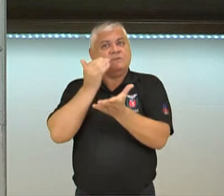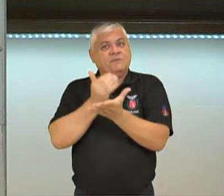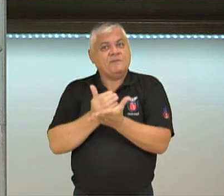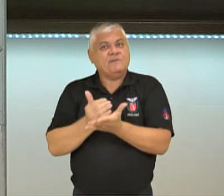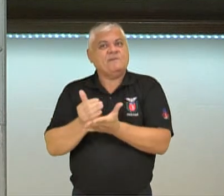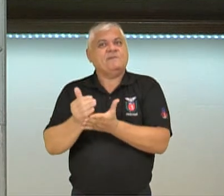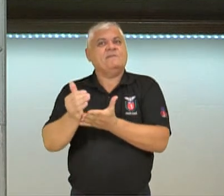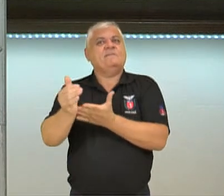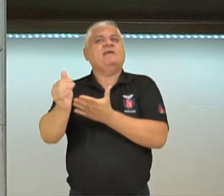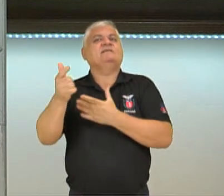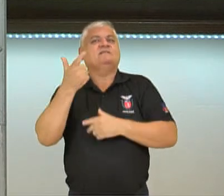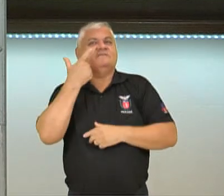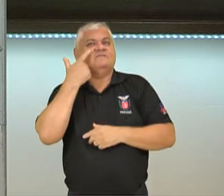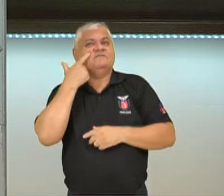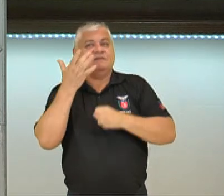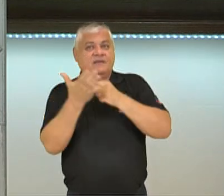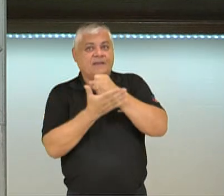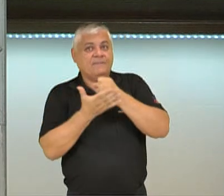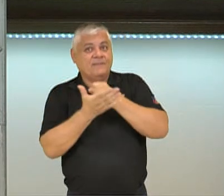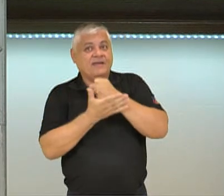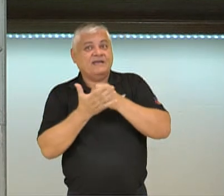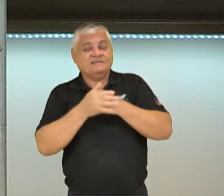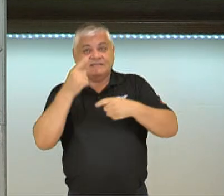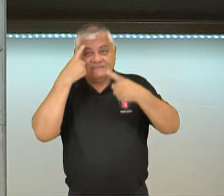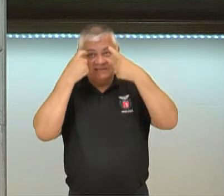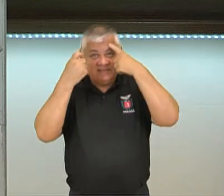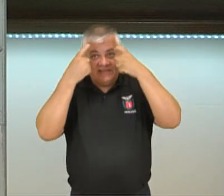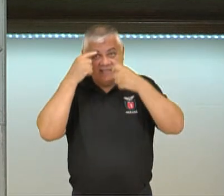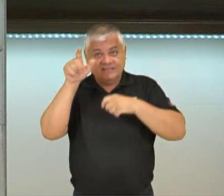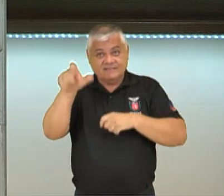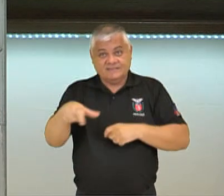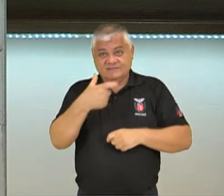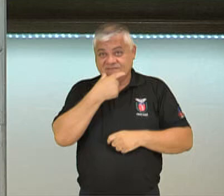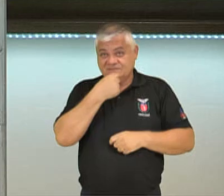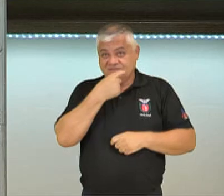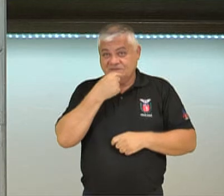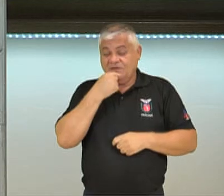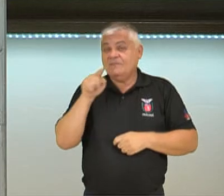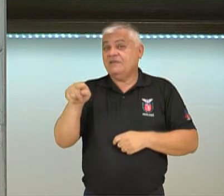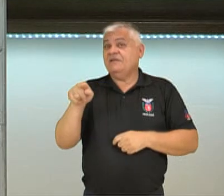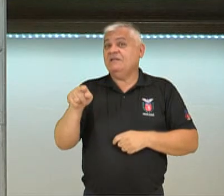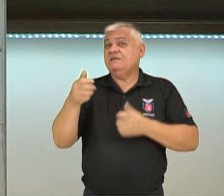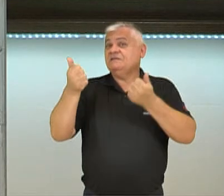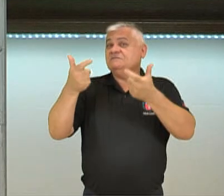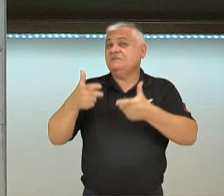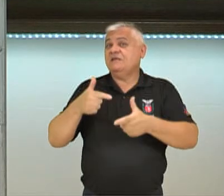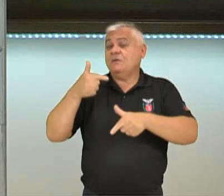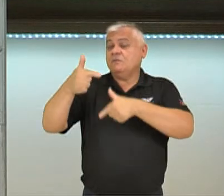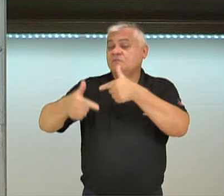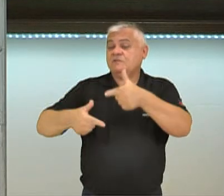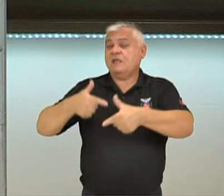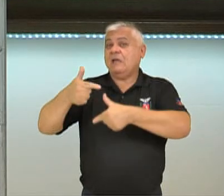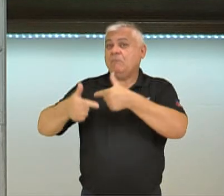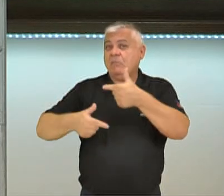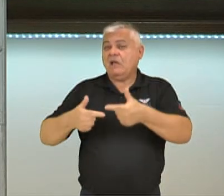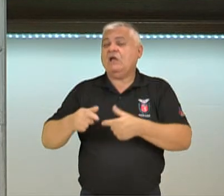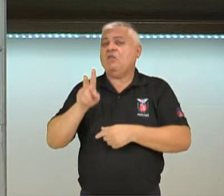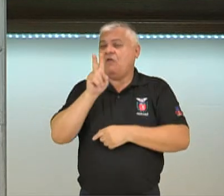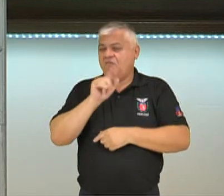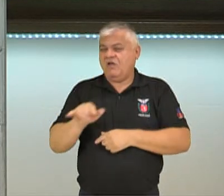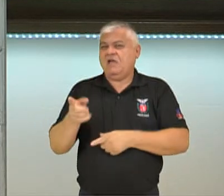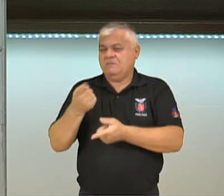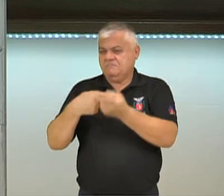gente vai ter uma das bases das ideias de Adam Smith, onde ele vai dizer que é o trabalho que vai gerar todas